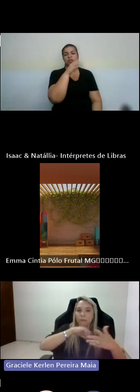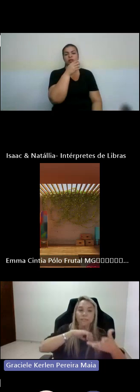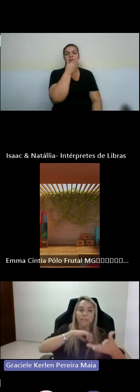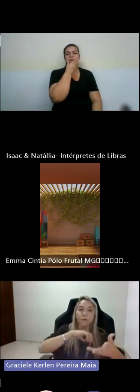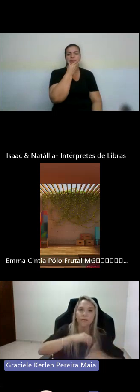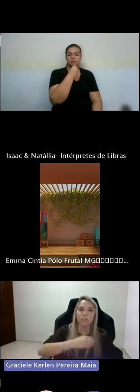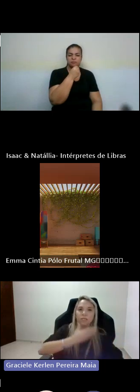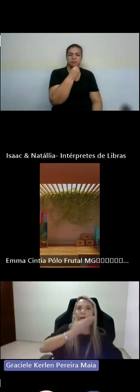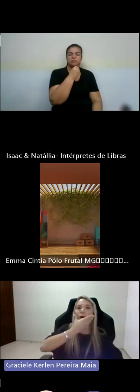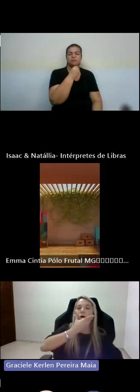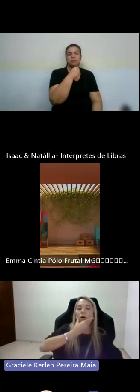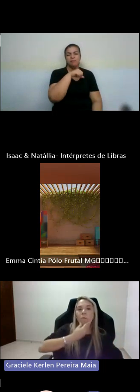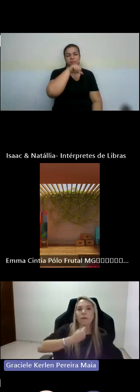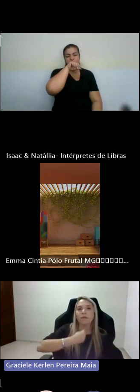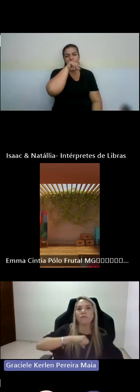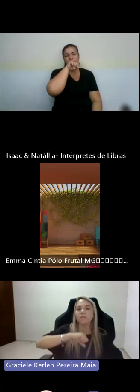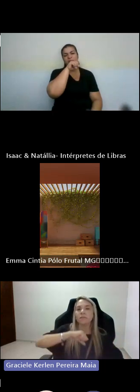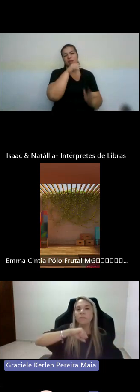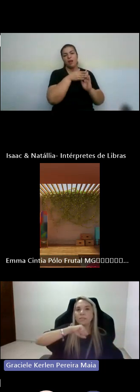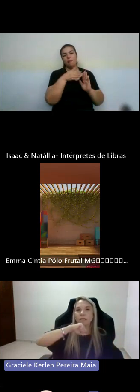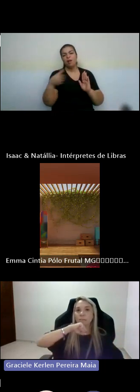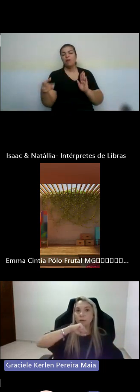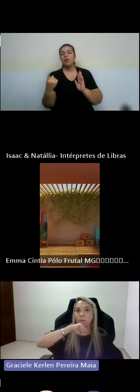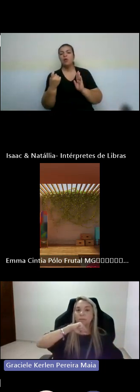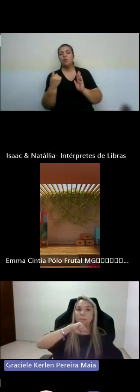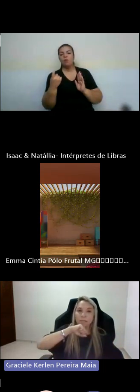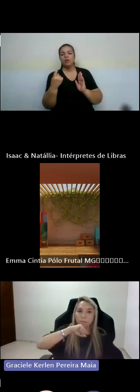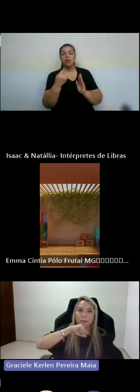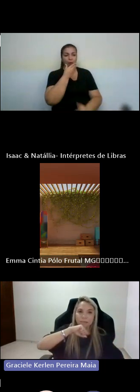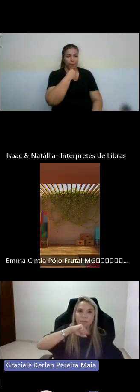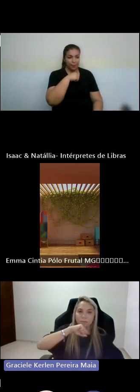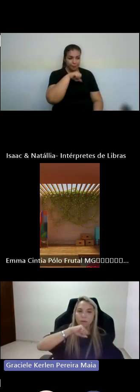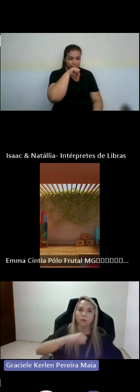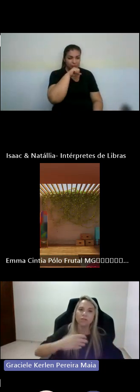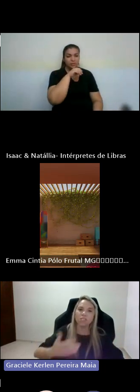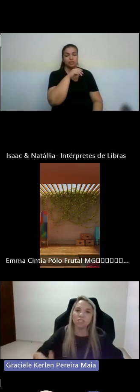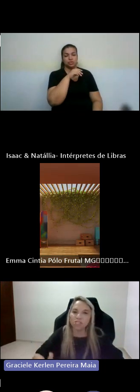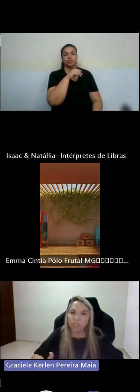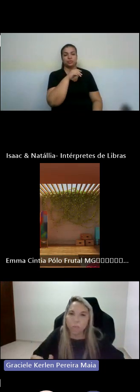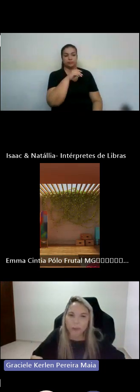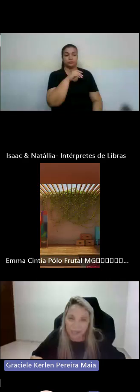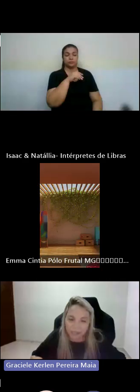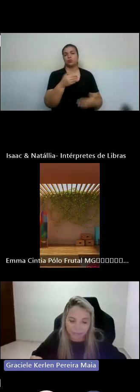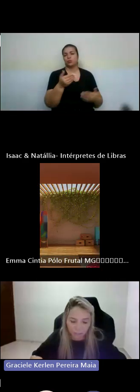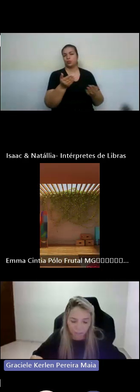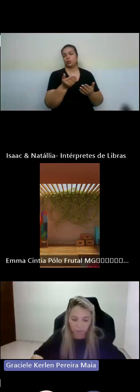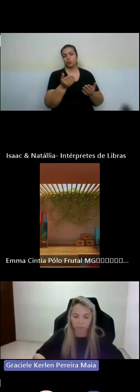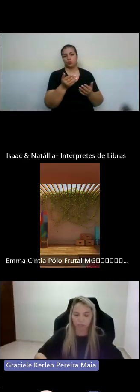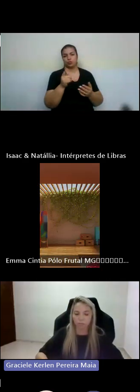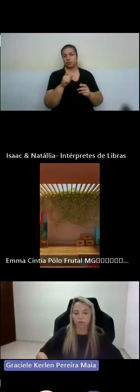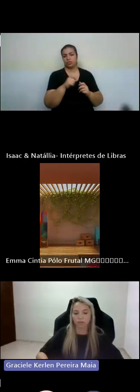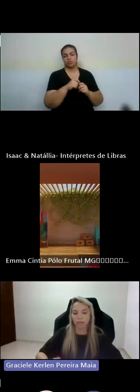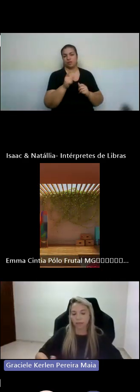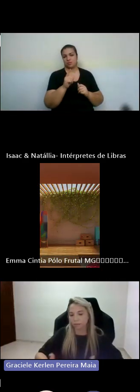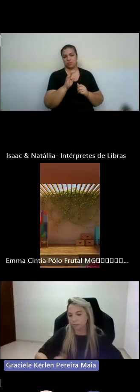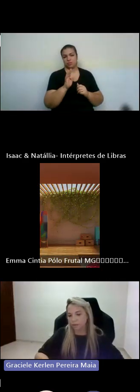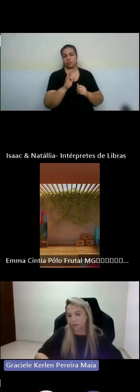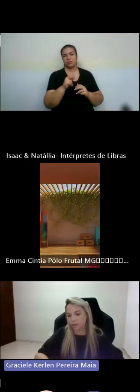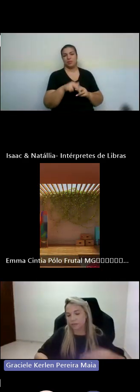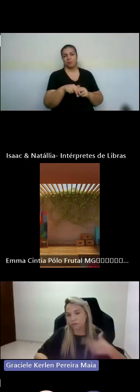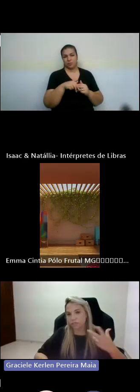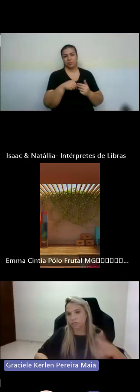É uma sequência única que chama. Homem que você beija na mão, que você pede bênção. Hoje em dia a gente não beija mais a mão, né, gente? Por causa